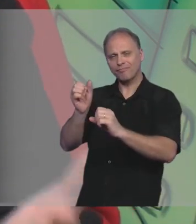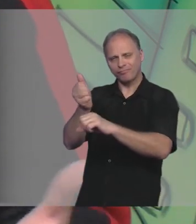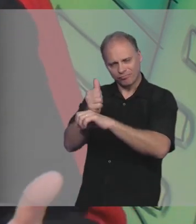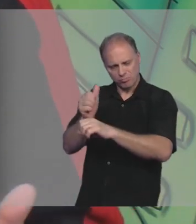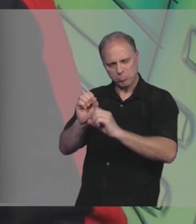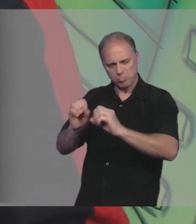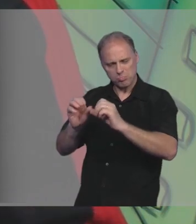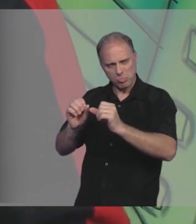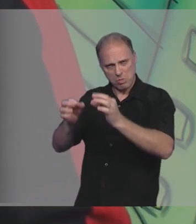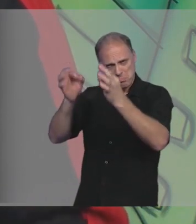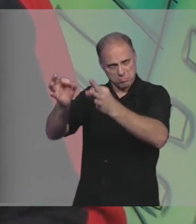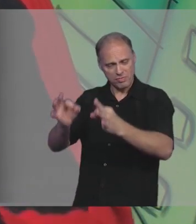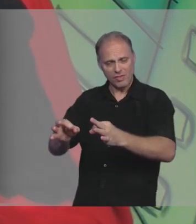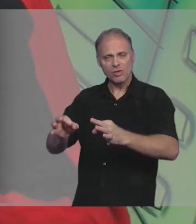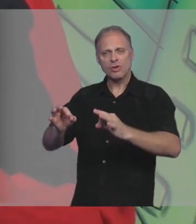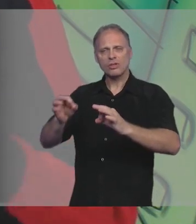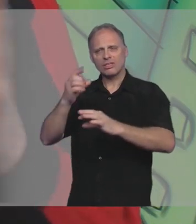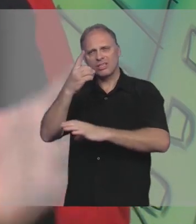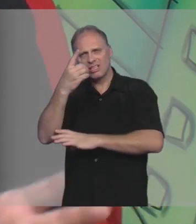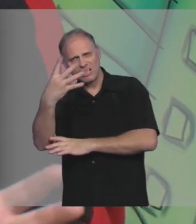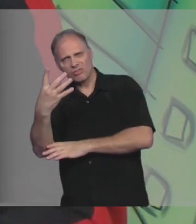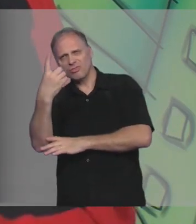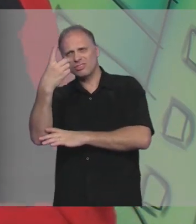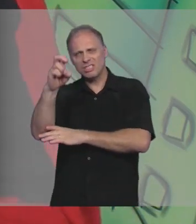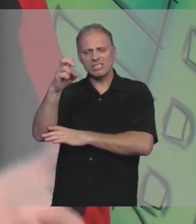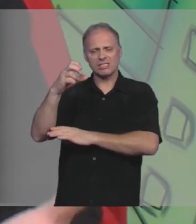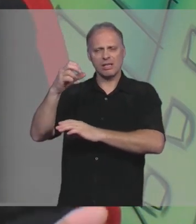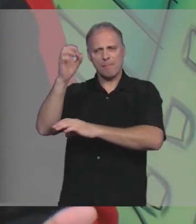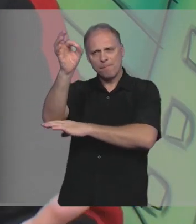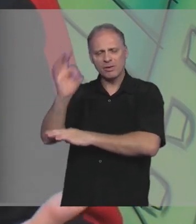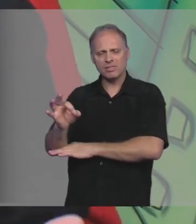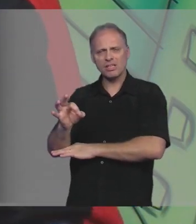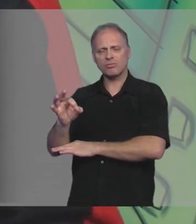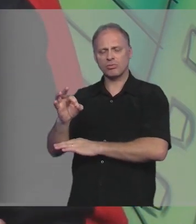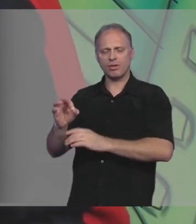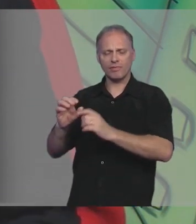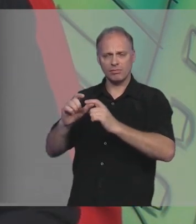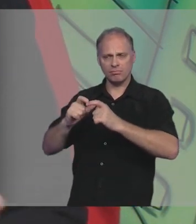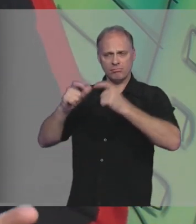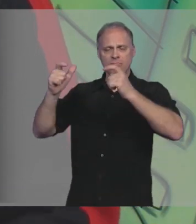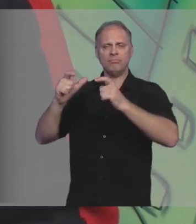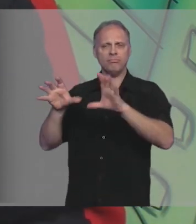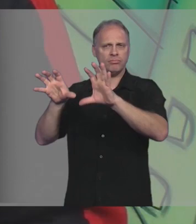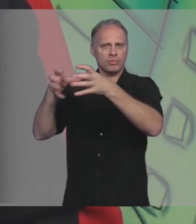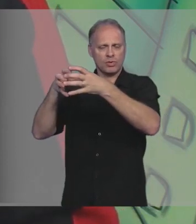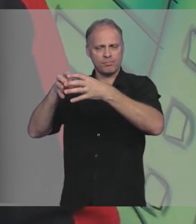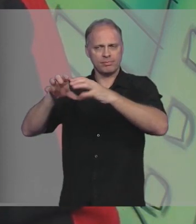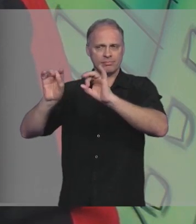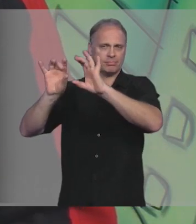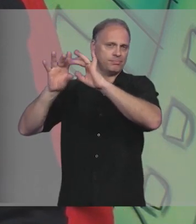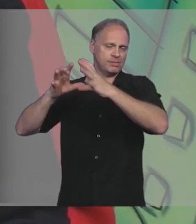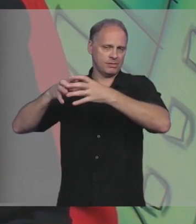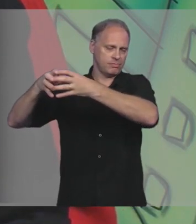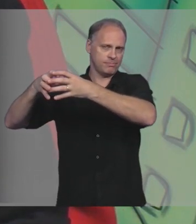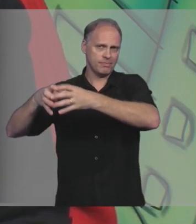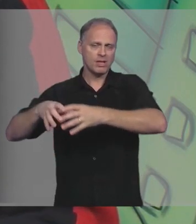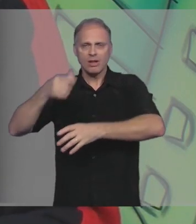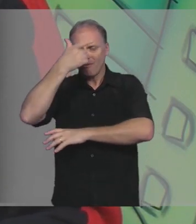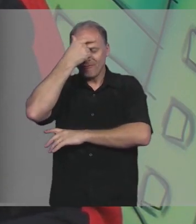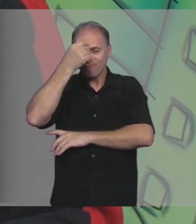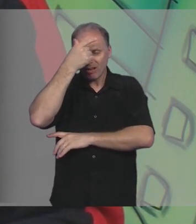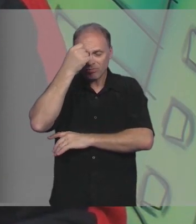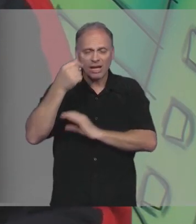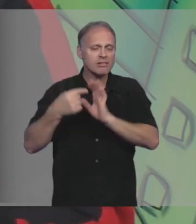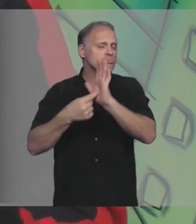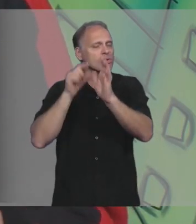14%, 15% na escola particular, que vão formar nossa elite intelectual. Tá? No ensino superior, todo indicativo